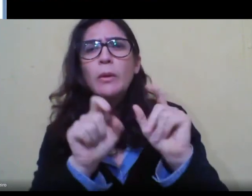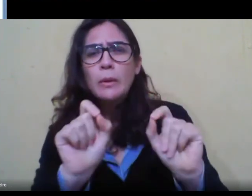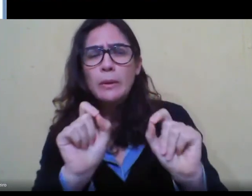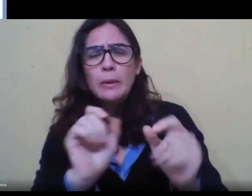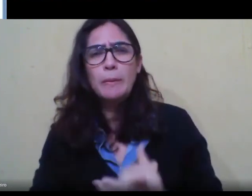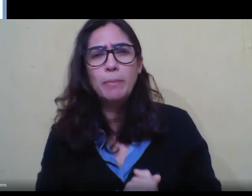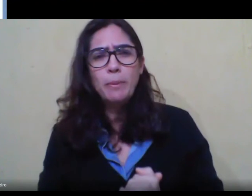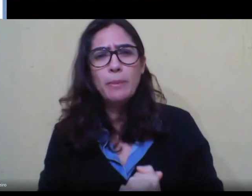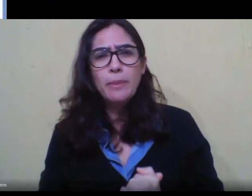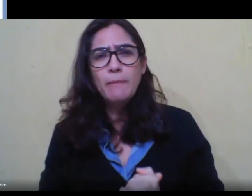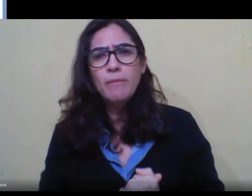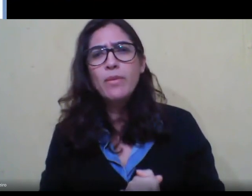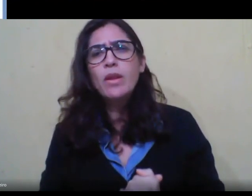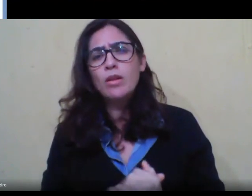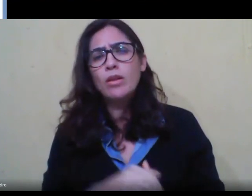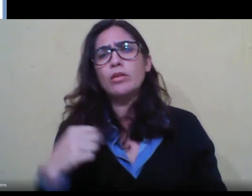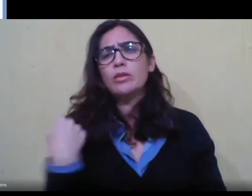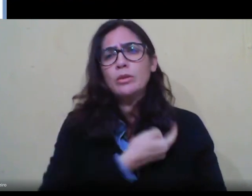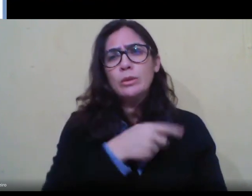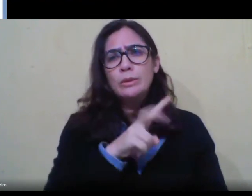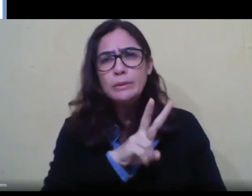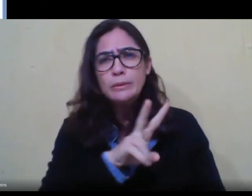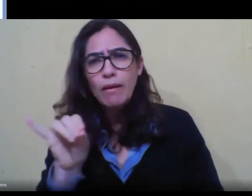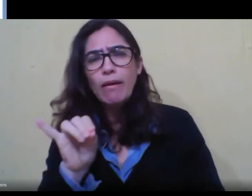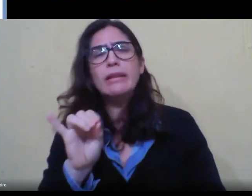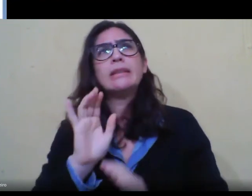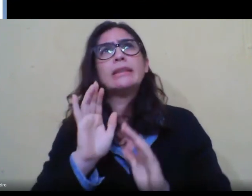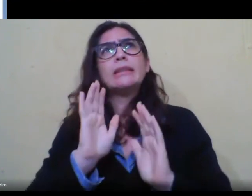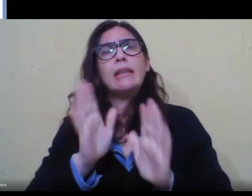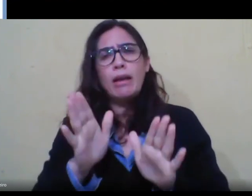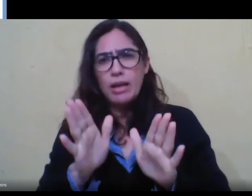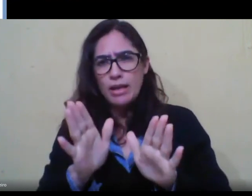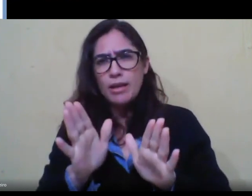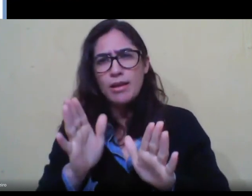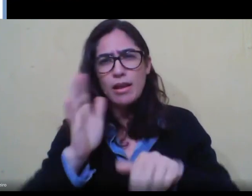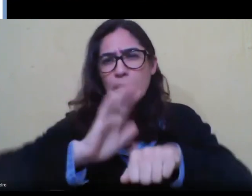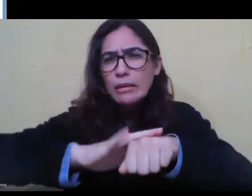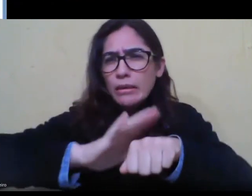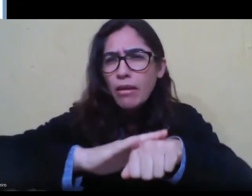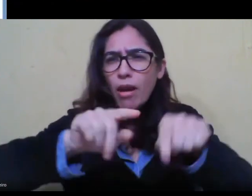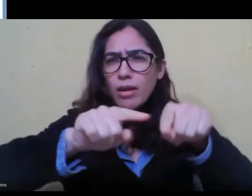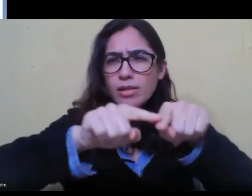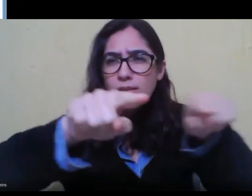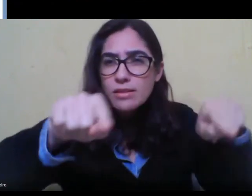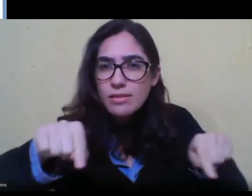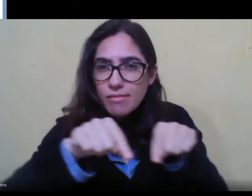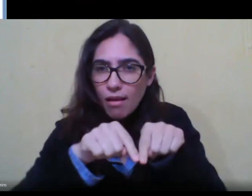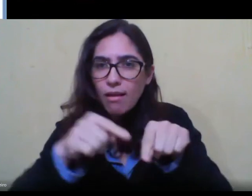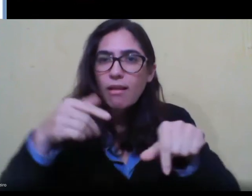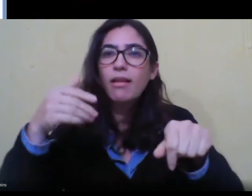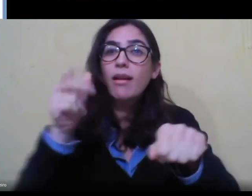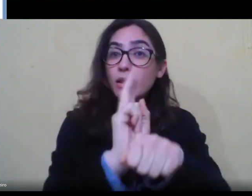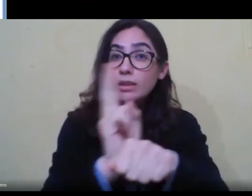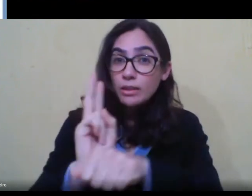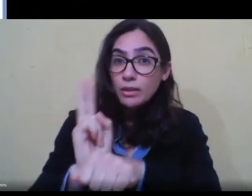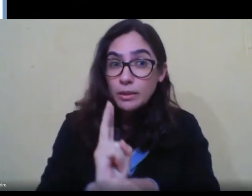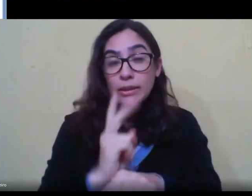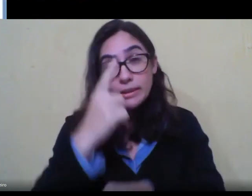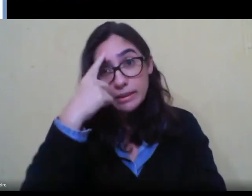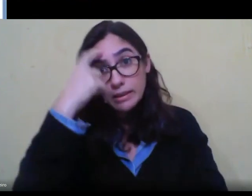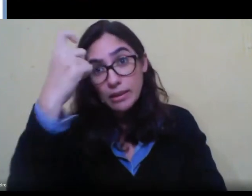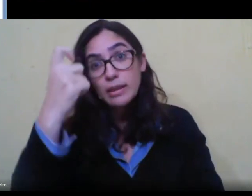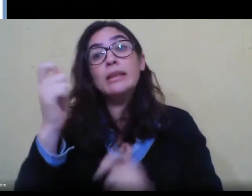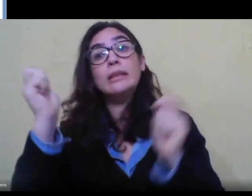um coletivo, mas é evidentemente que todo mundo tem questões pontuais, então a gente vai estar